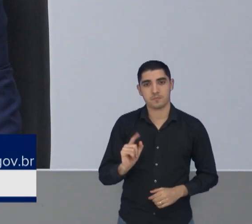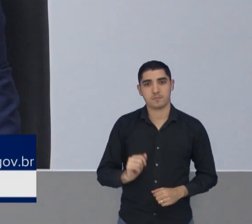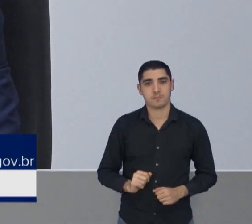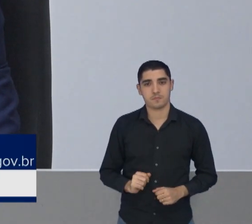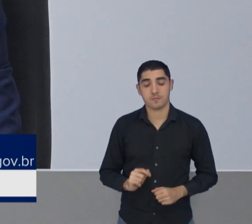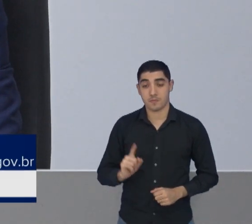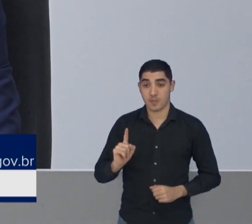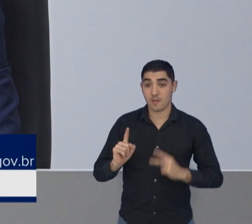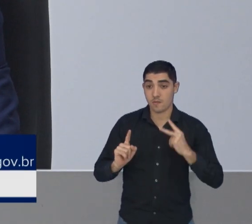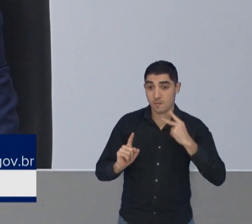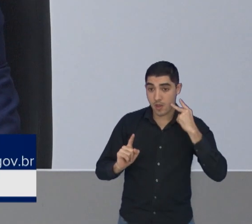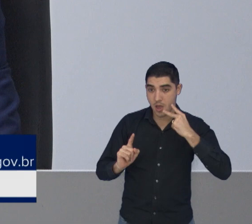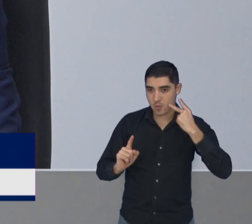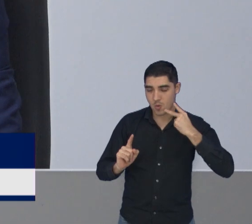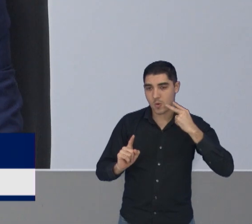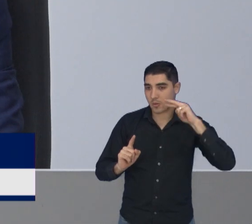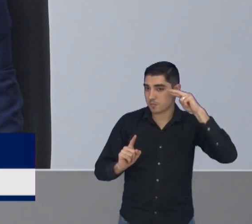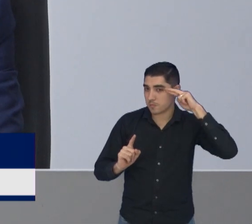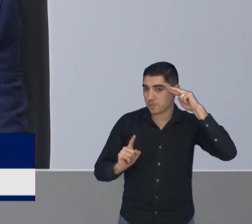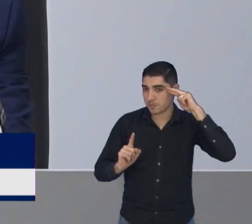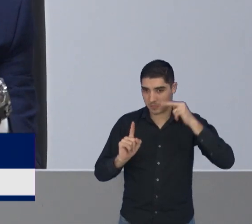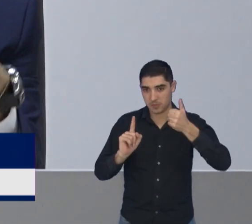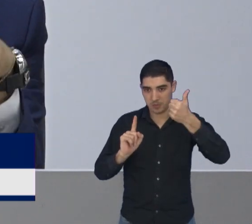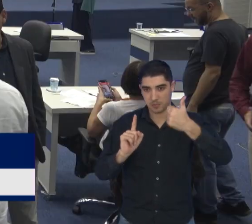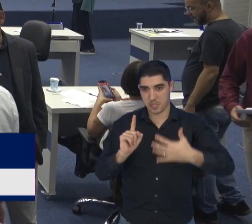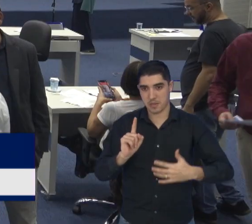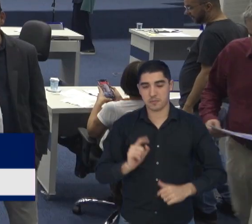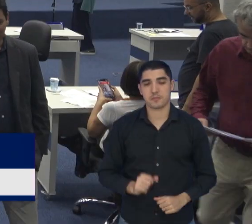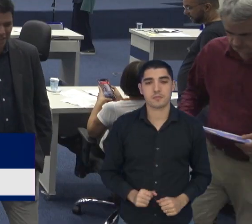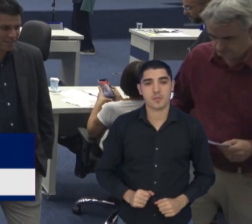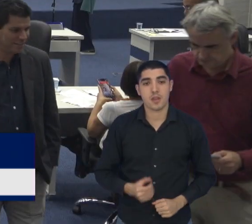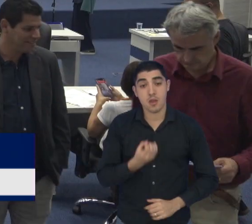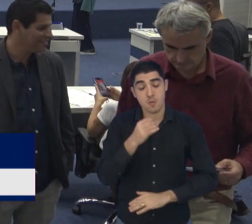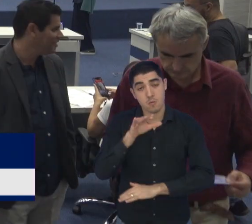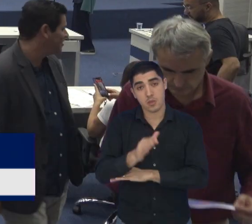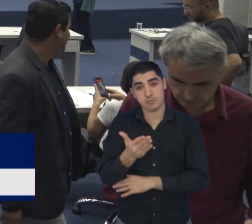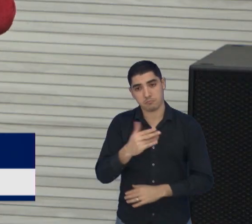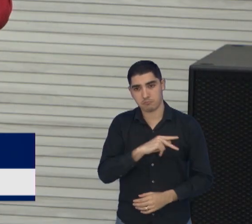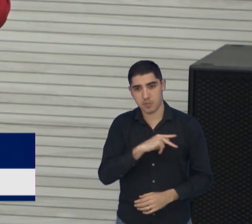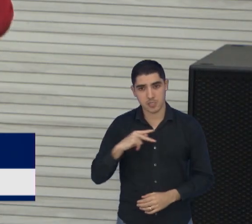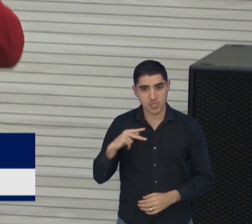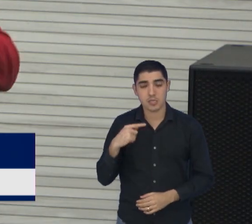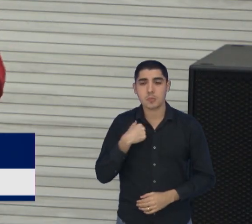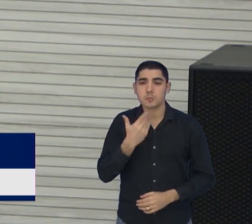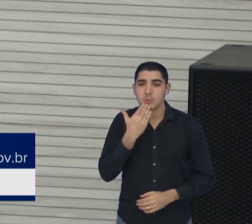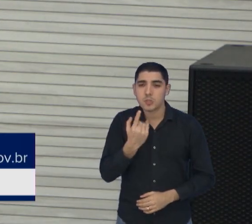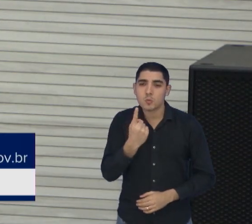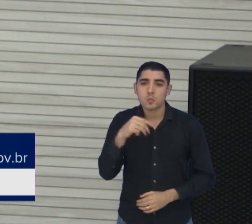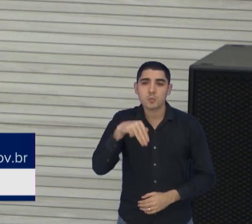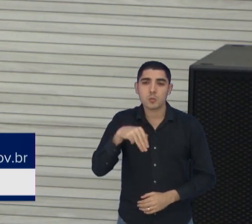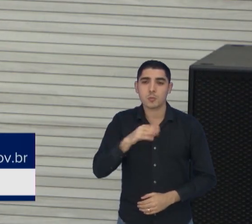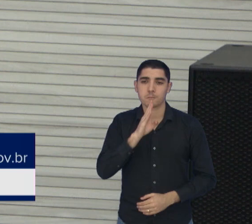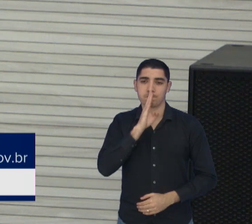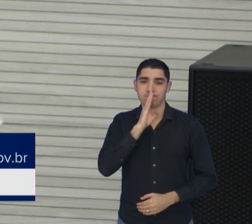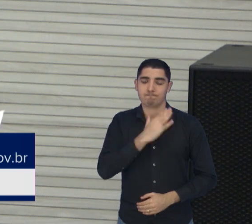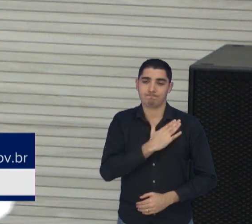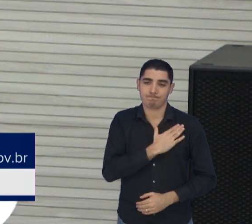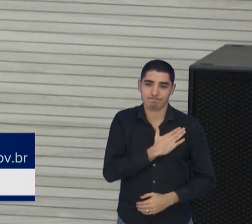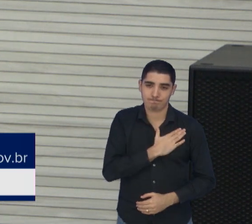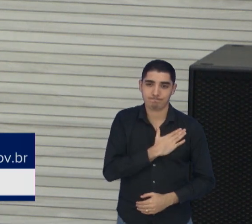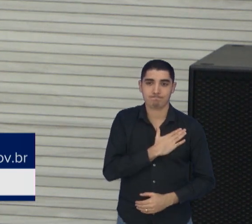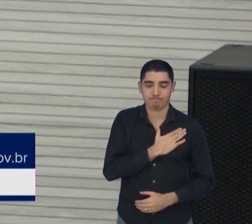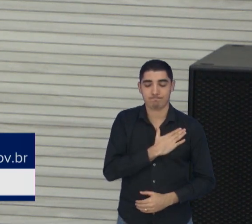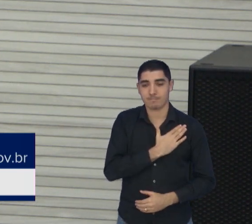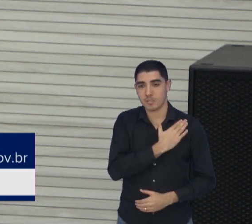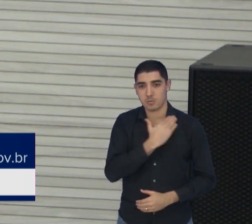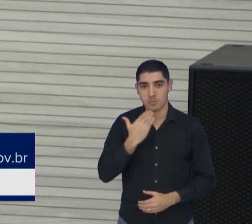o vereador Rogério da Cacém. Boa tarde, senhor presidente. Senhor presidente, gostaria de pedir um minuto de silêncio também, pelo